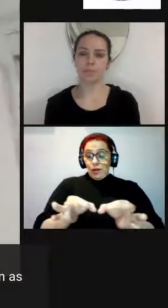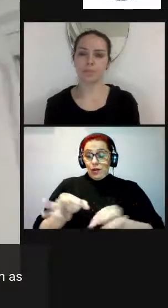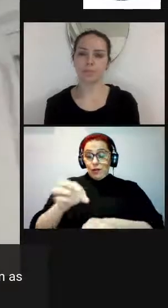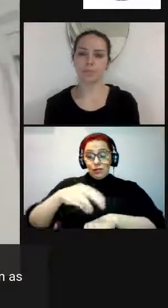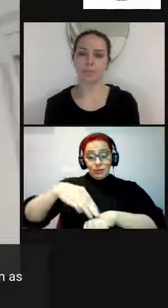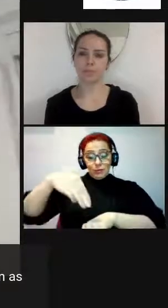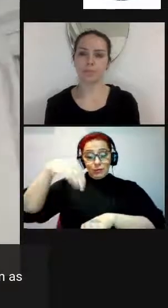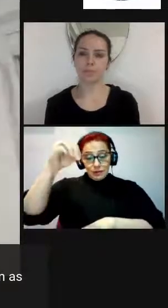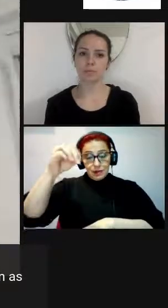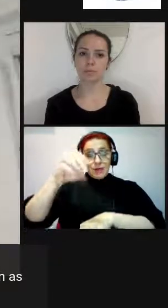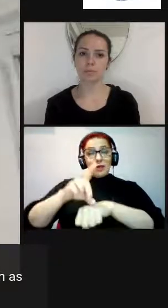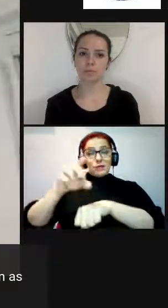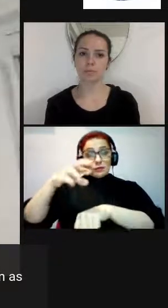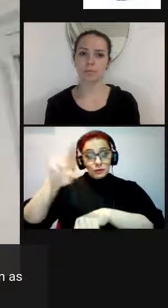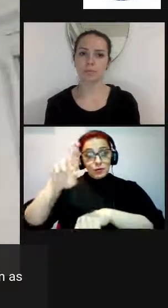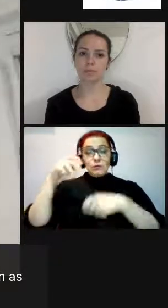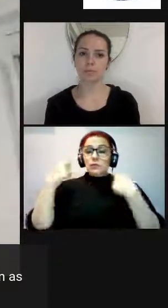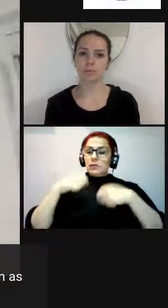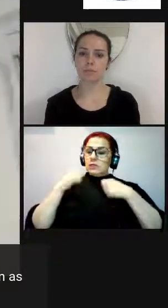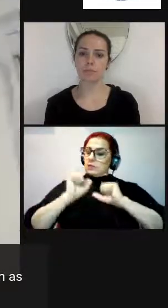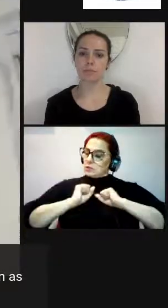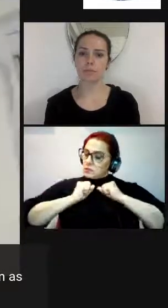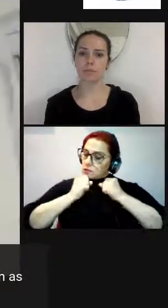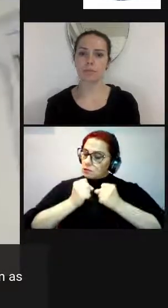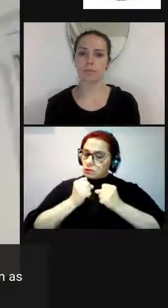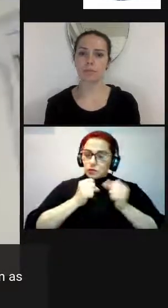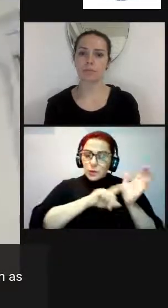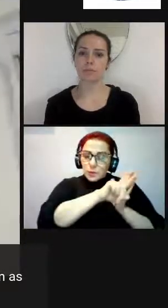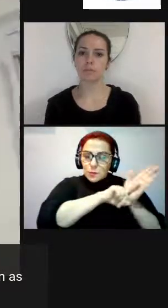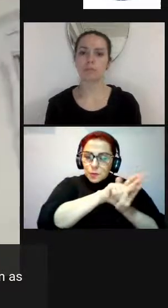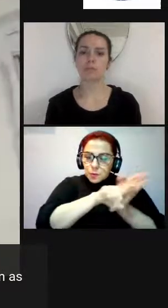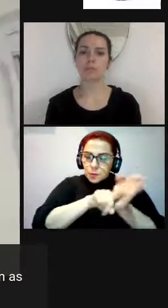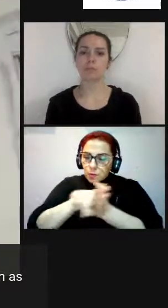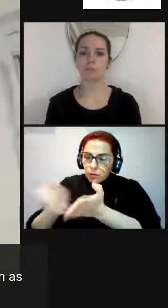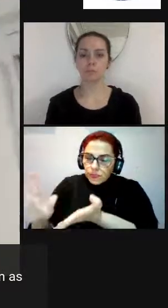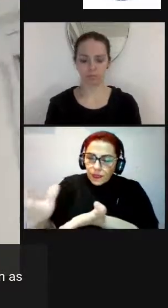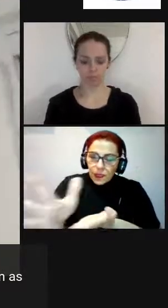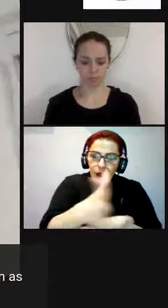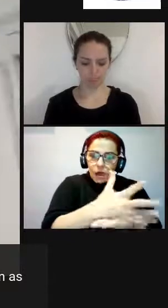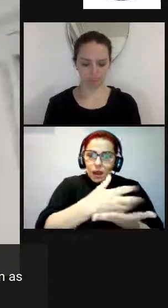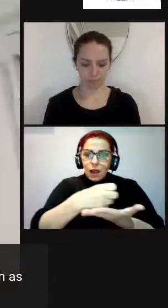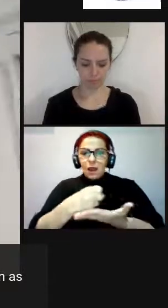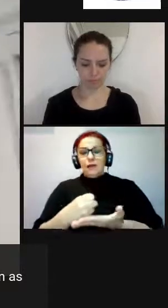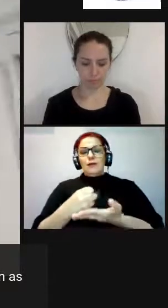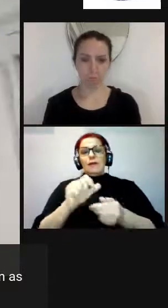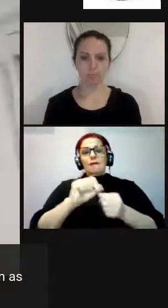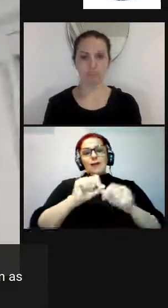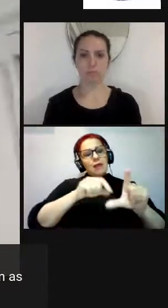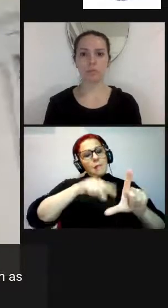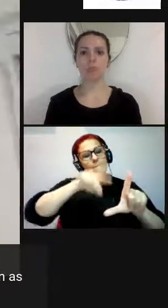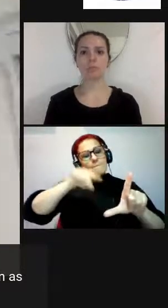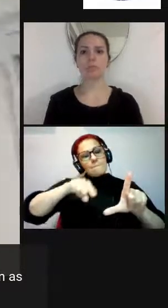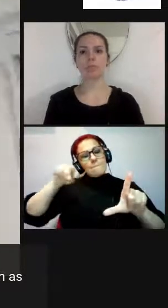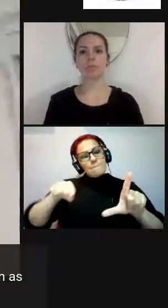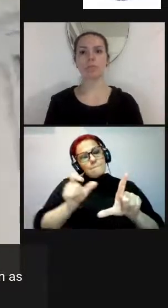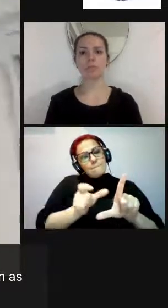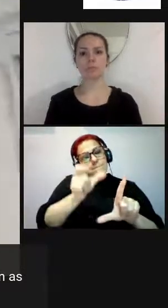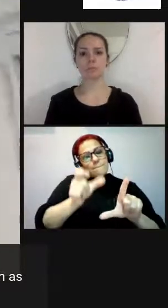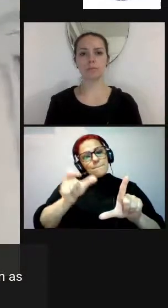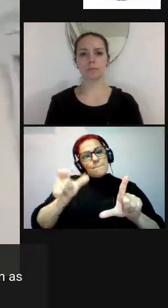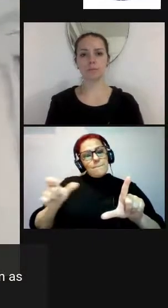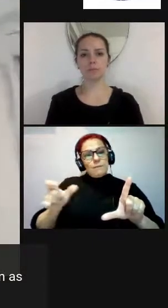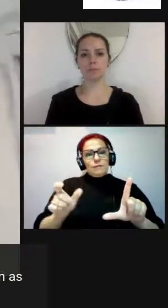tu tem que ser dentro de cá né tu tem que ir atrás de coletar dados que tem que ir atrás de fazer essas estatísticas ninguém que a lei para até